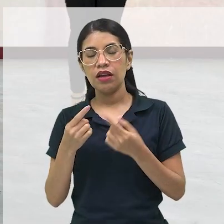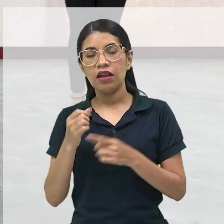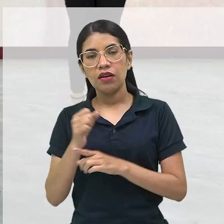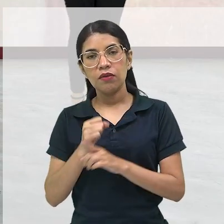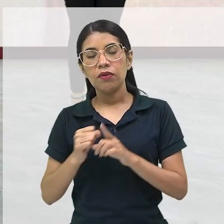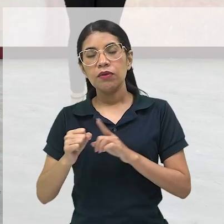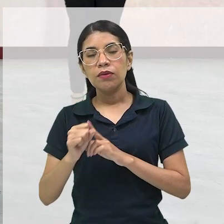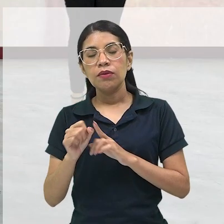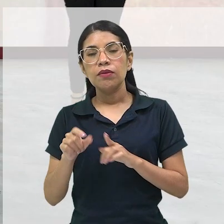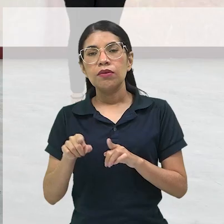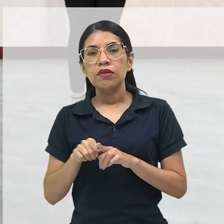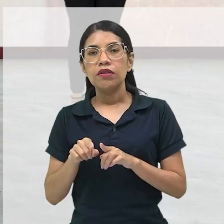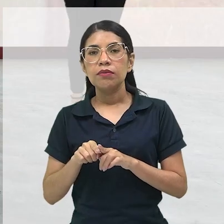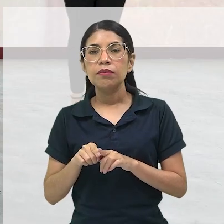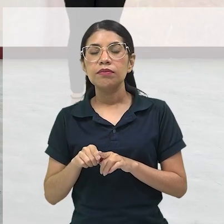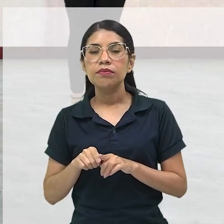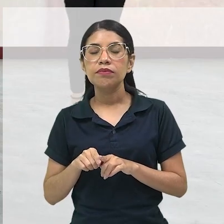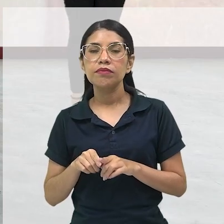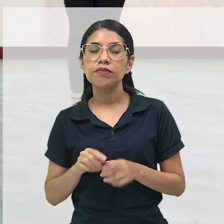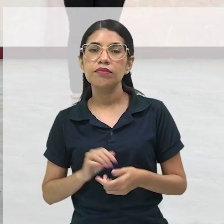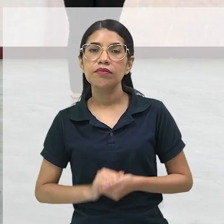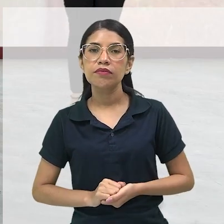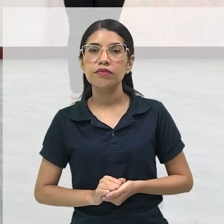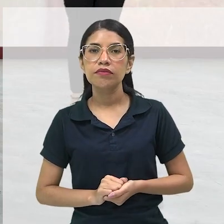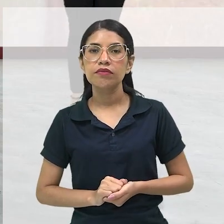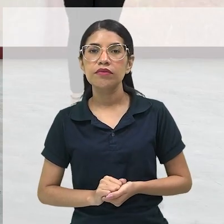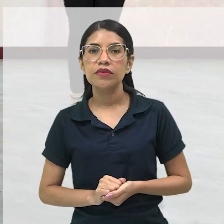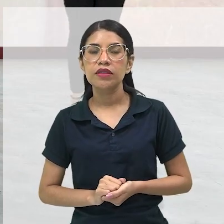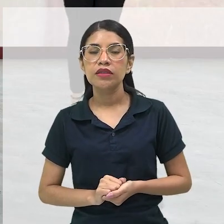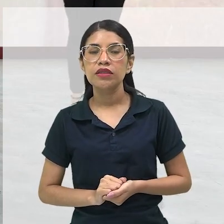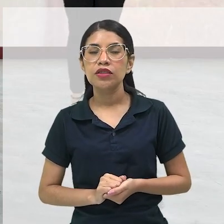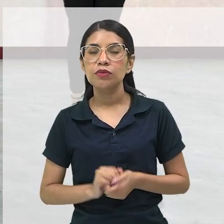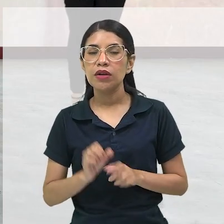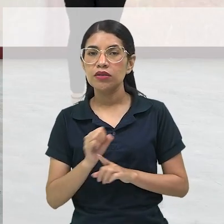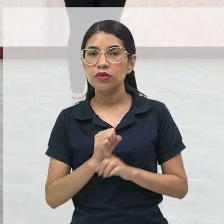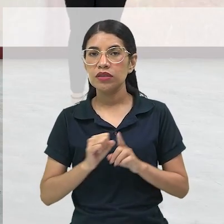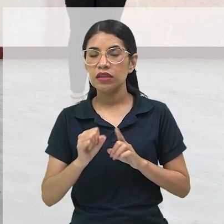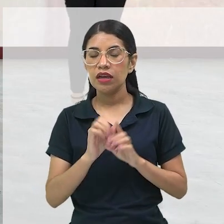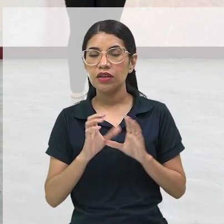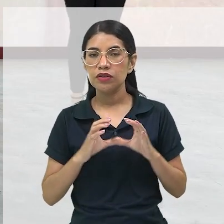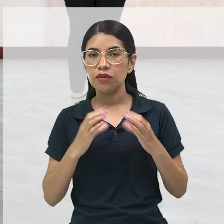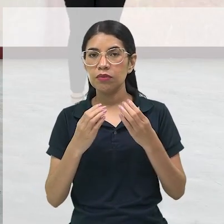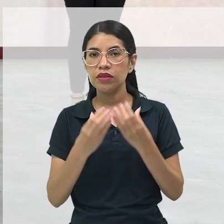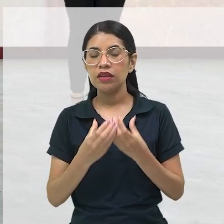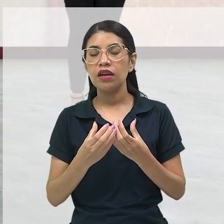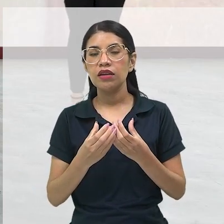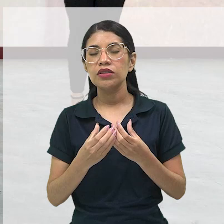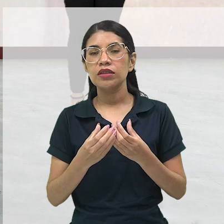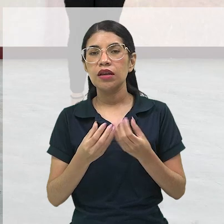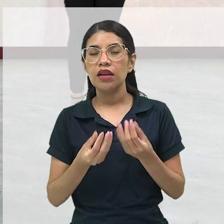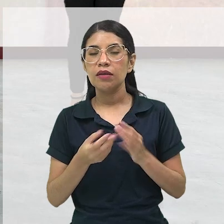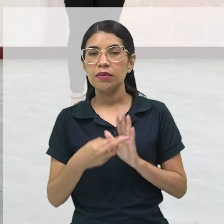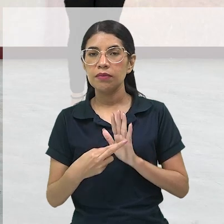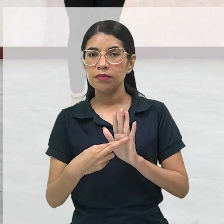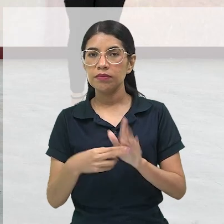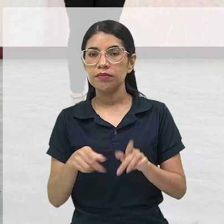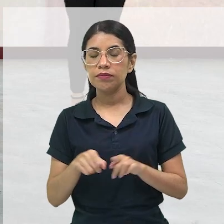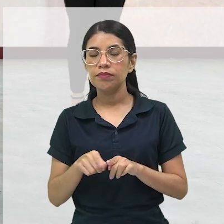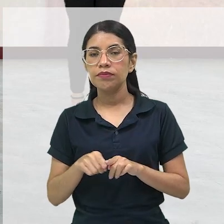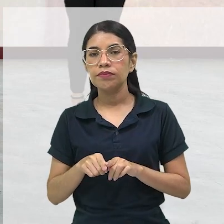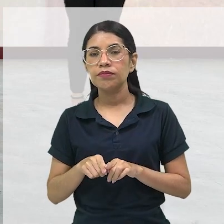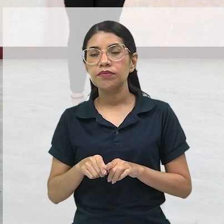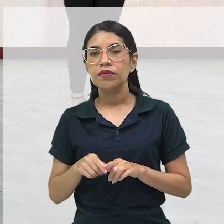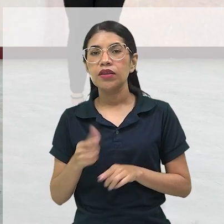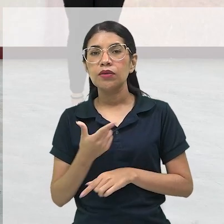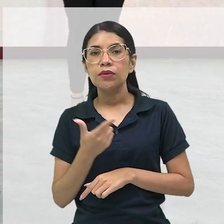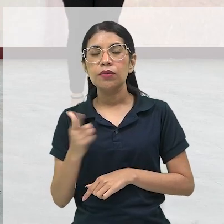crítica de Estado, digamos assim, de Estado de uma comunidade, de uma sociedade para as suas composições. E nós falamos sobre